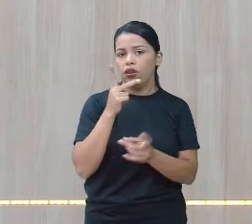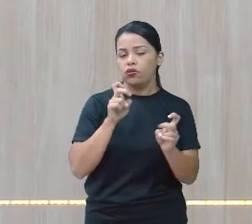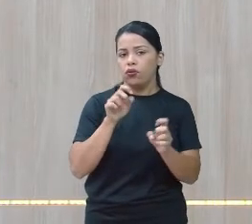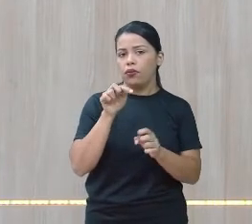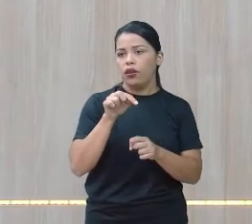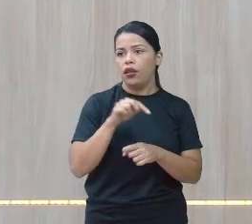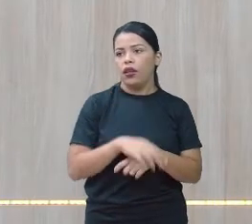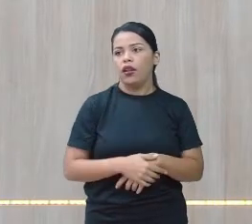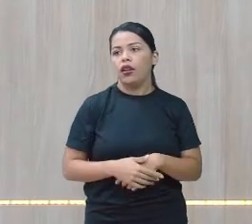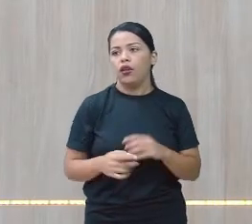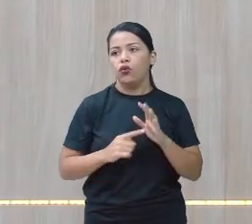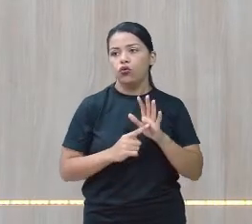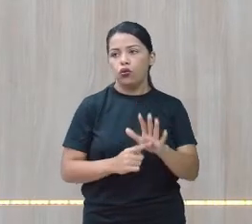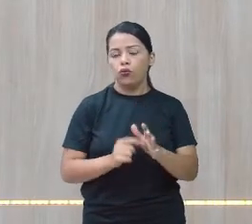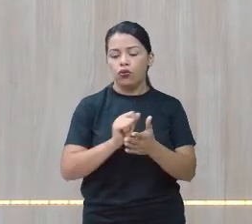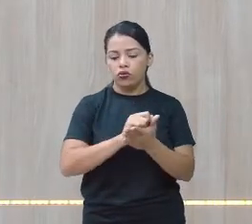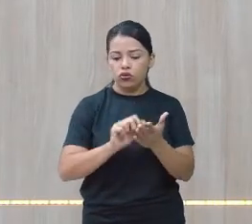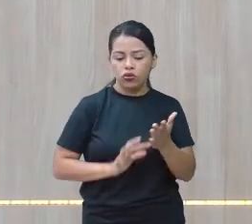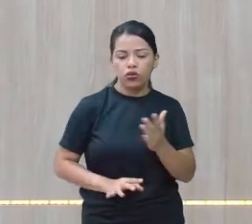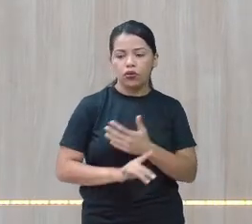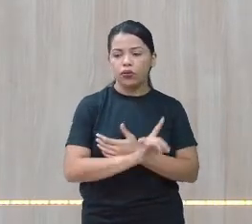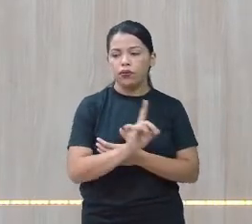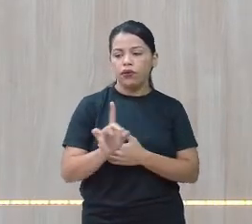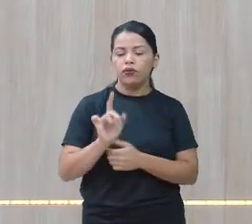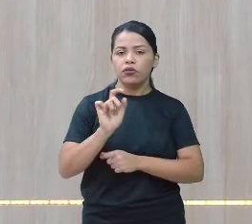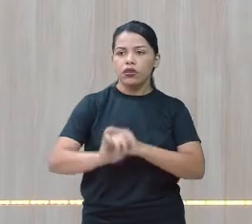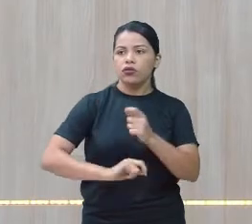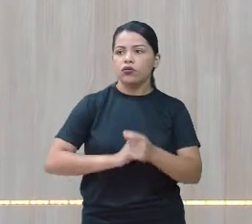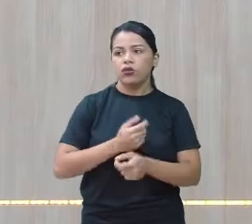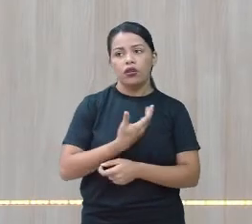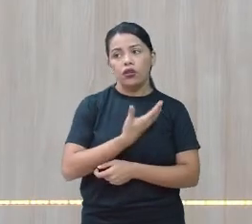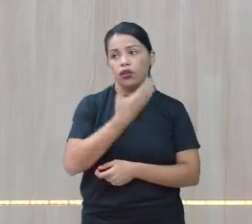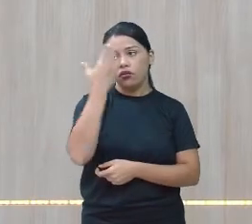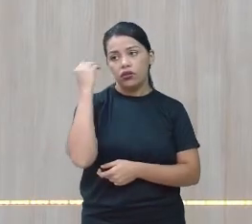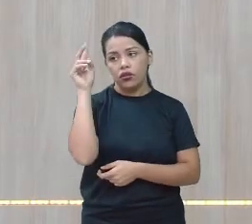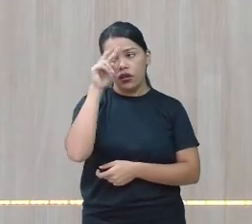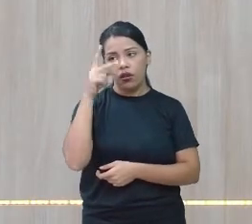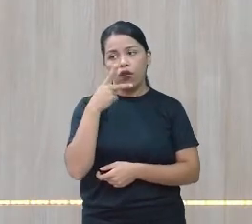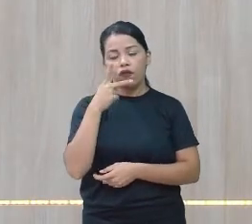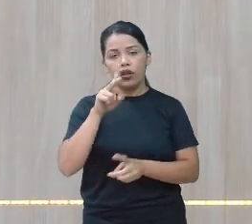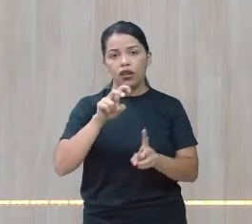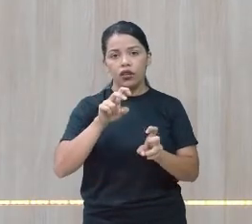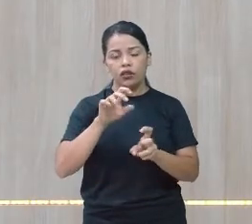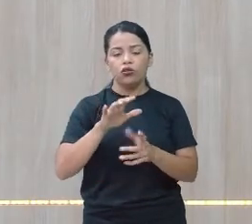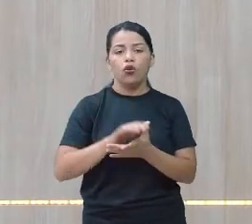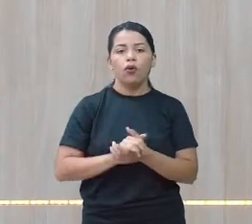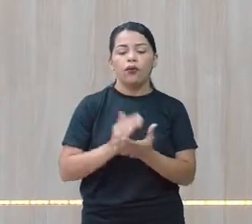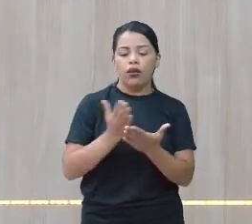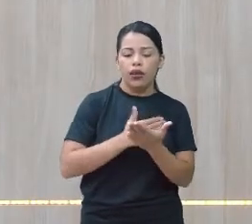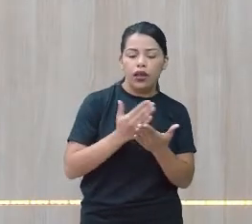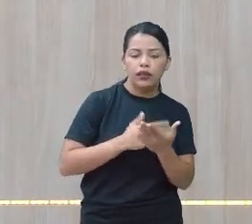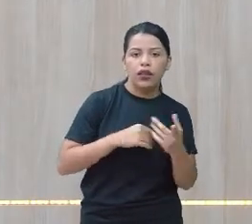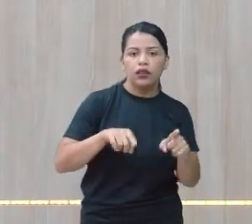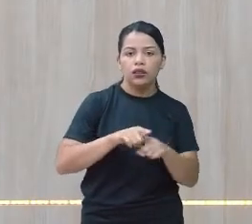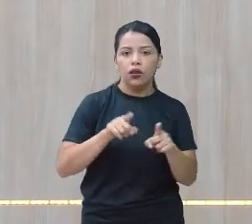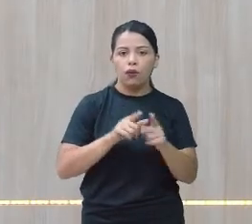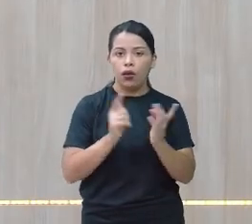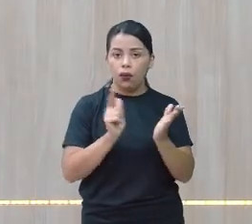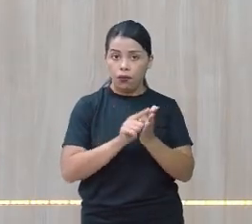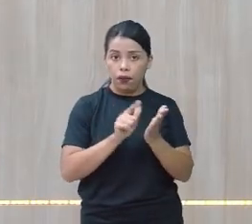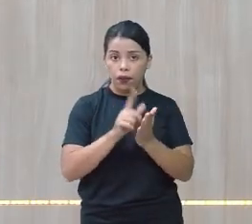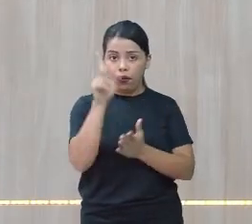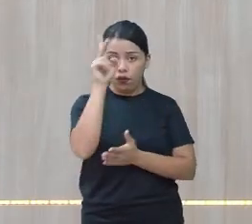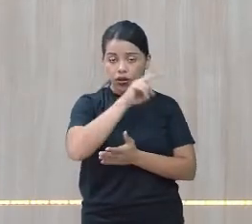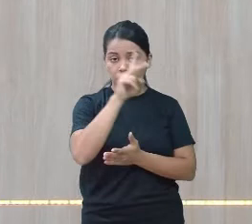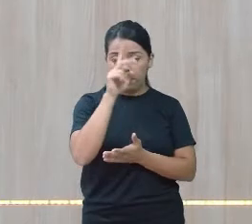Eu estou trazendo a atividade para vocês não esquecerem. Lembra que eu falei do caderno? Lembra que eu falei de uma folhinha de papel para